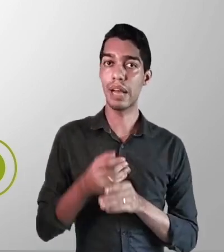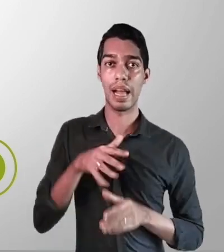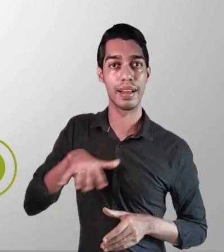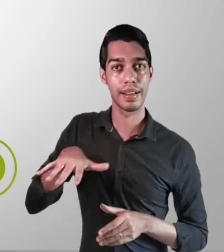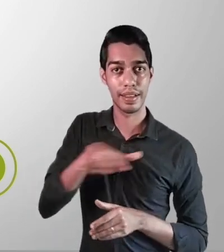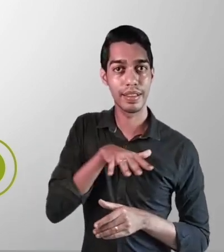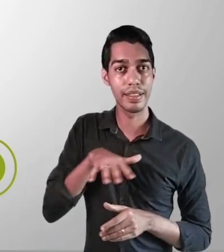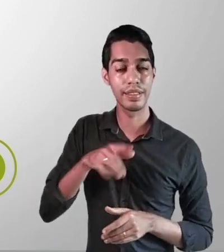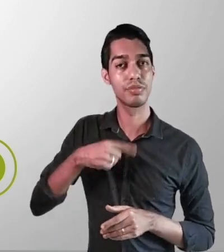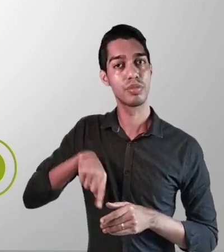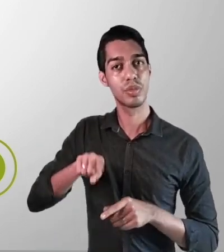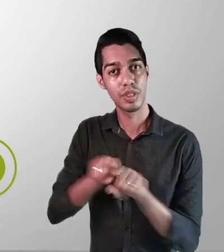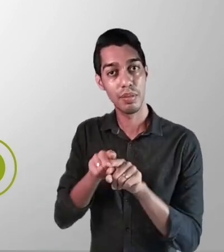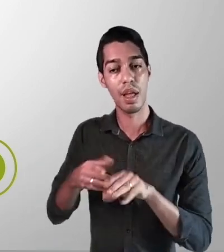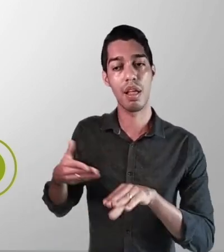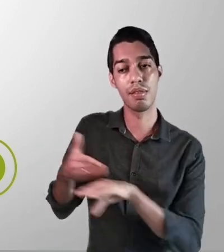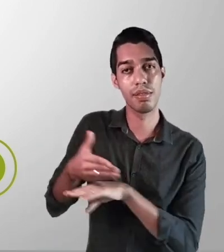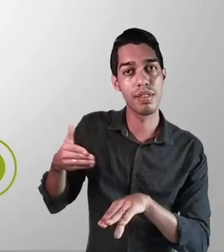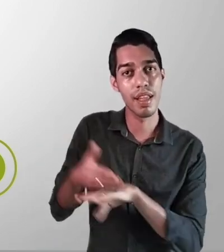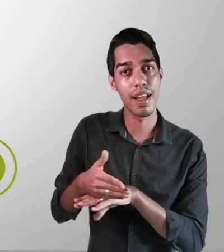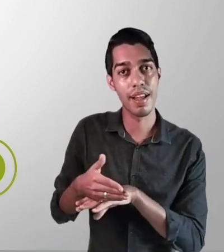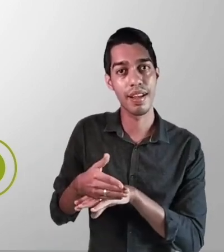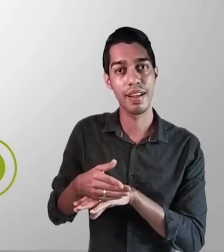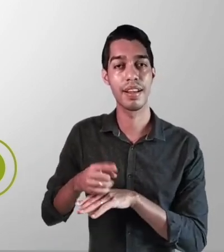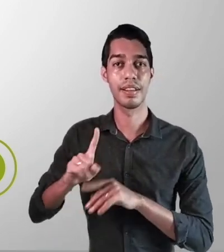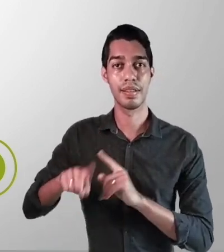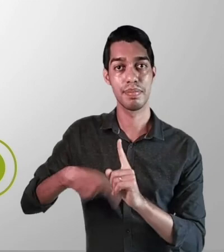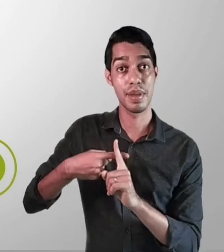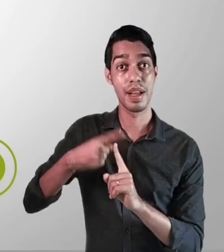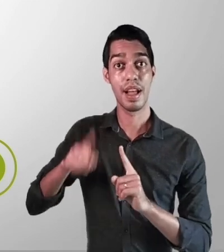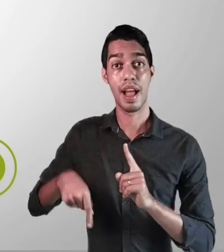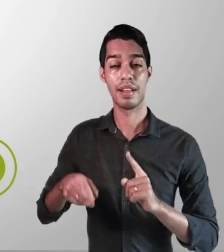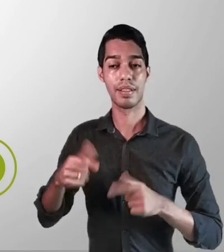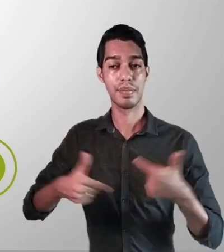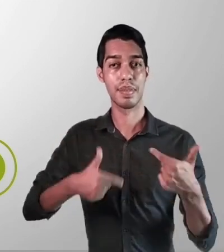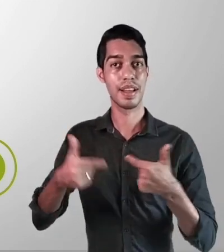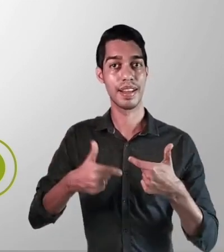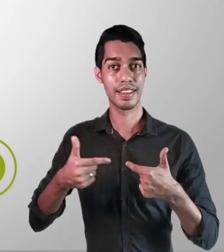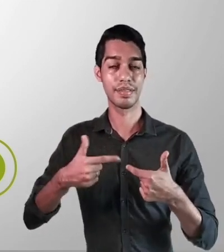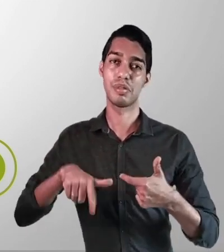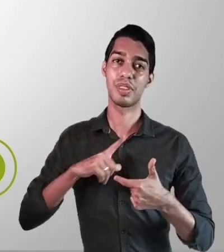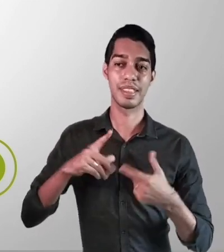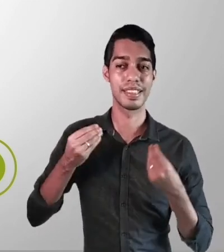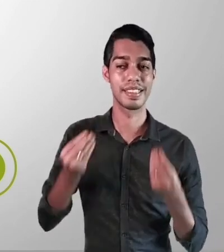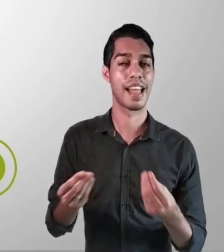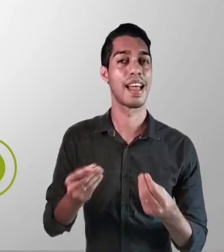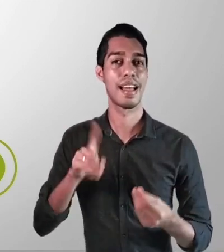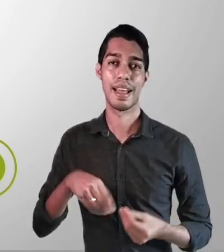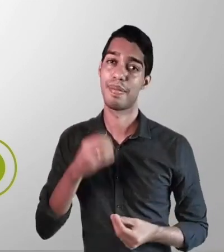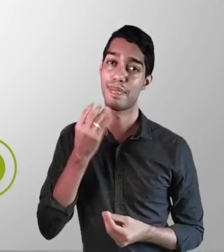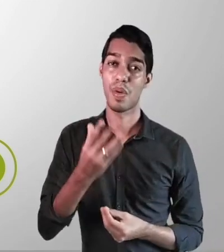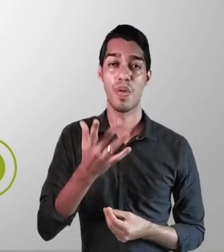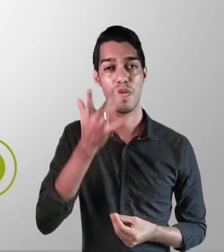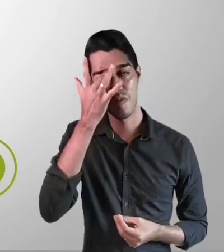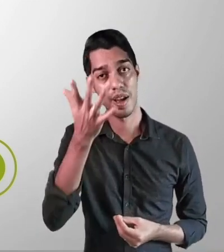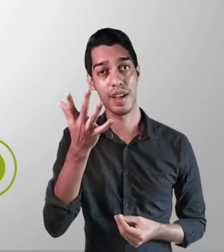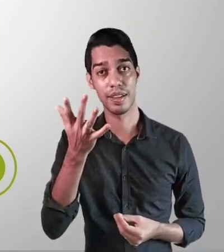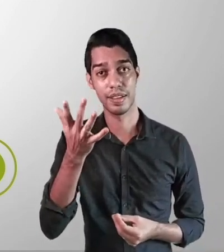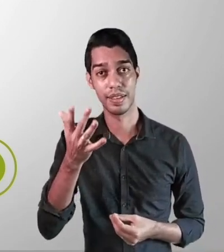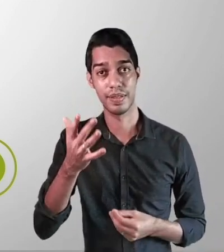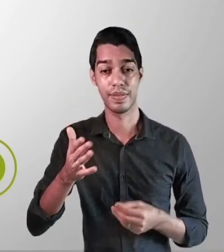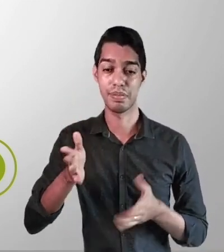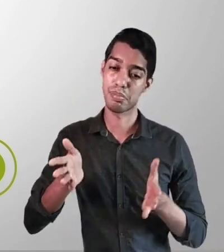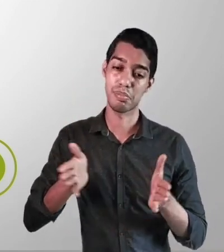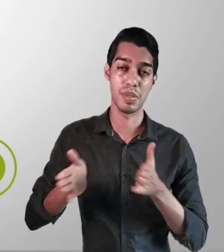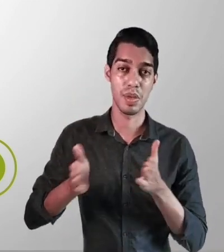acesso mais democratizado a produtos e serviços financeiros, possa se dar de forma sustentável. O processo de digitalização